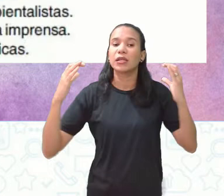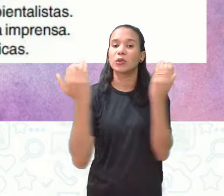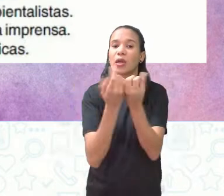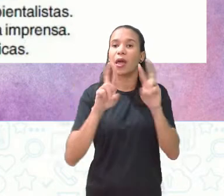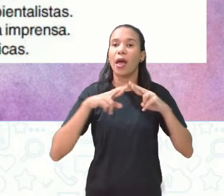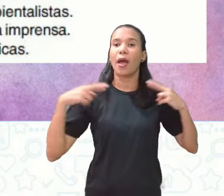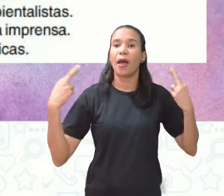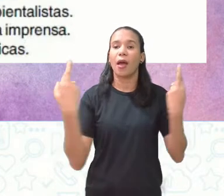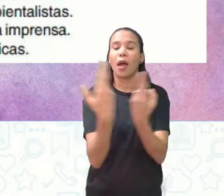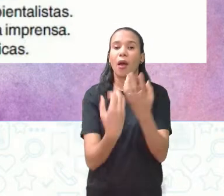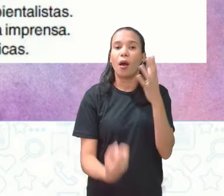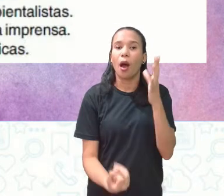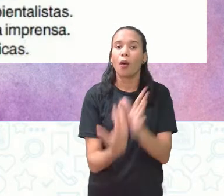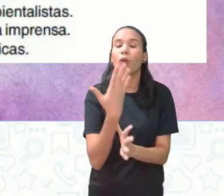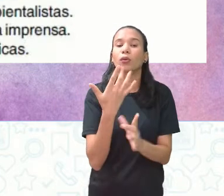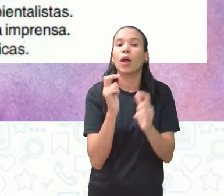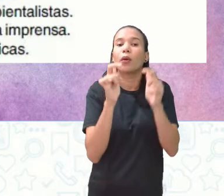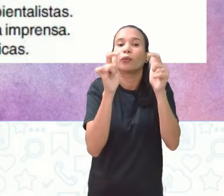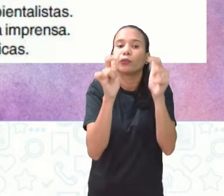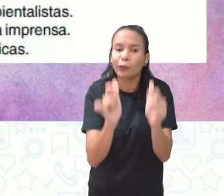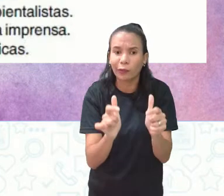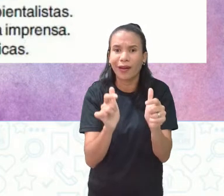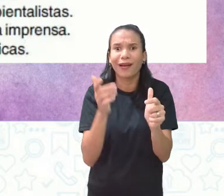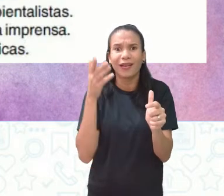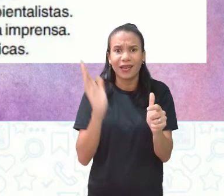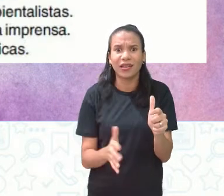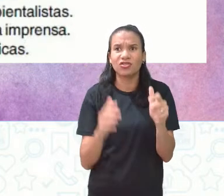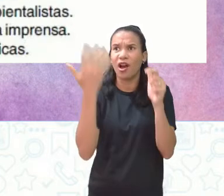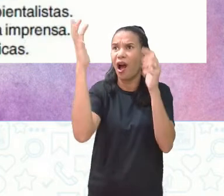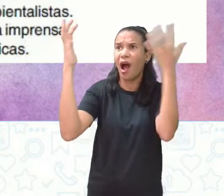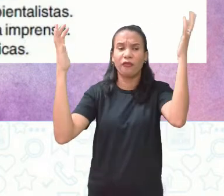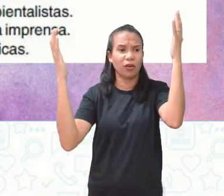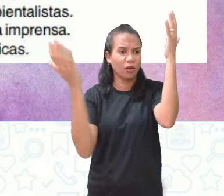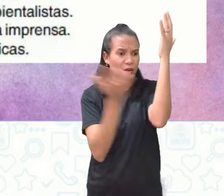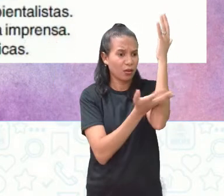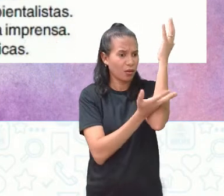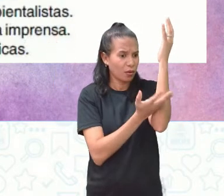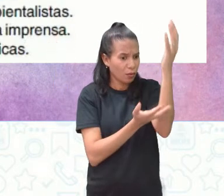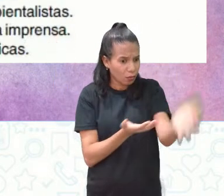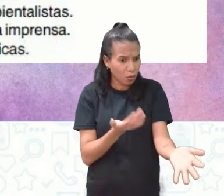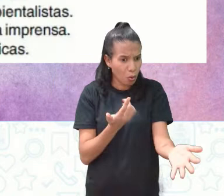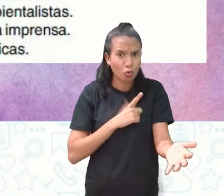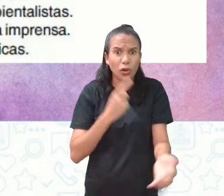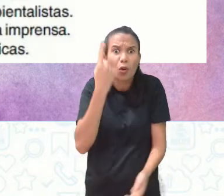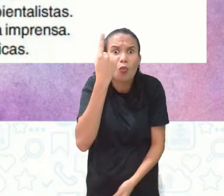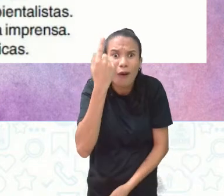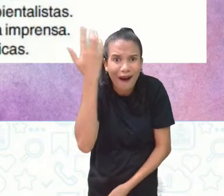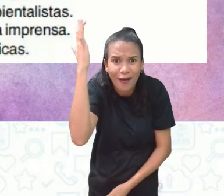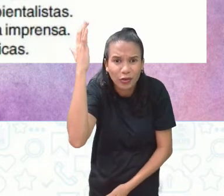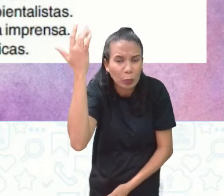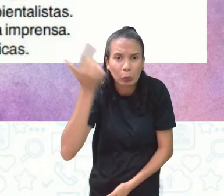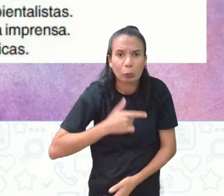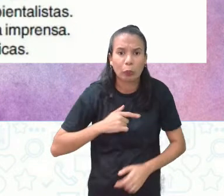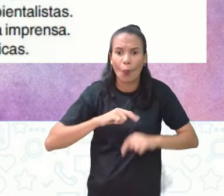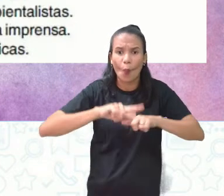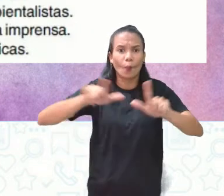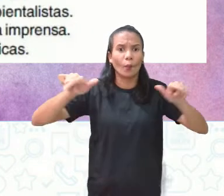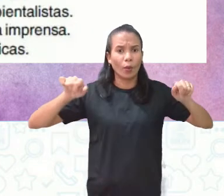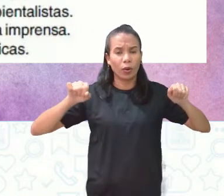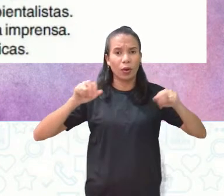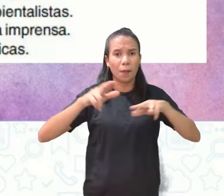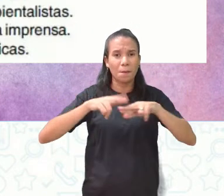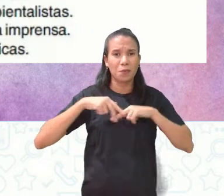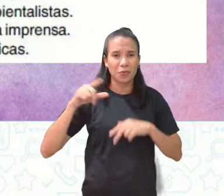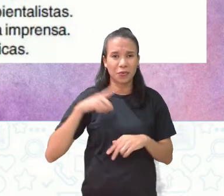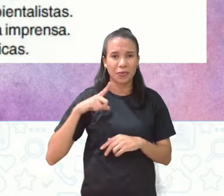acontecendo certamente aí numa área que foi totalmente desmatada. Não temos aí uma árvore, professora Carolina. E aí